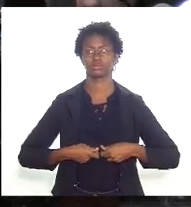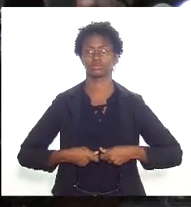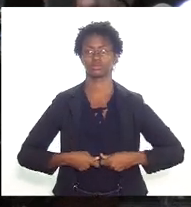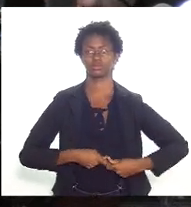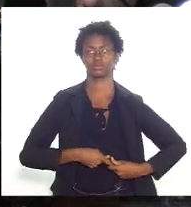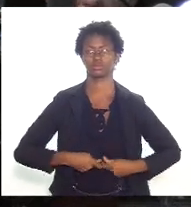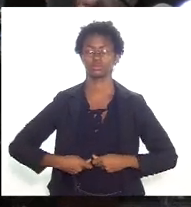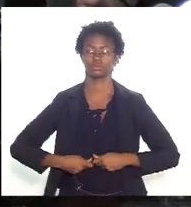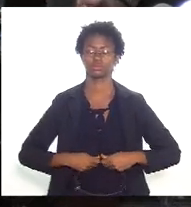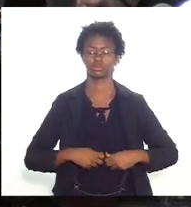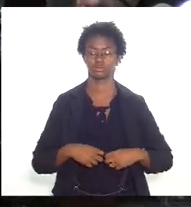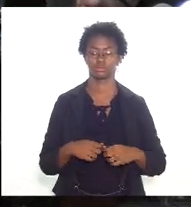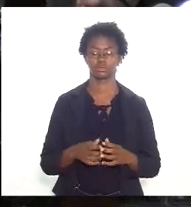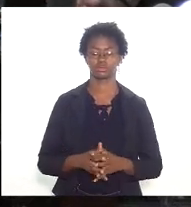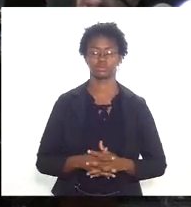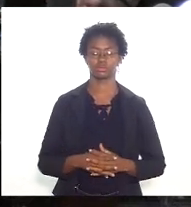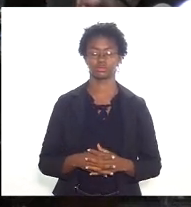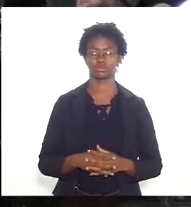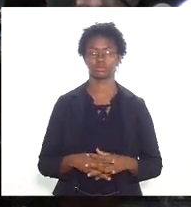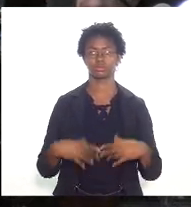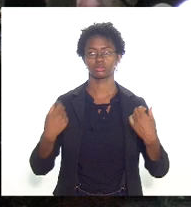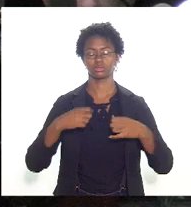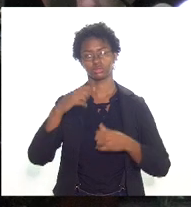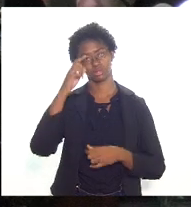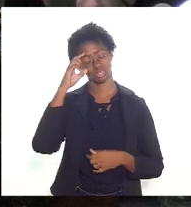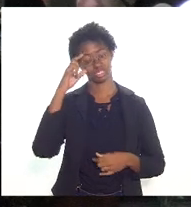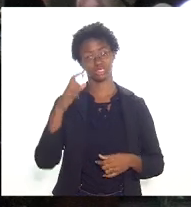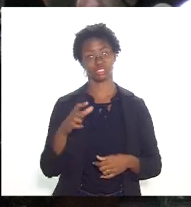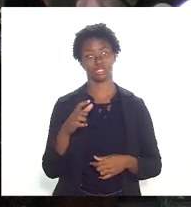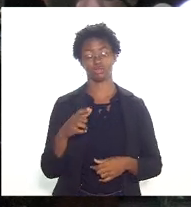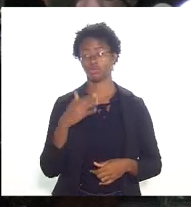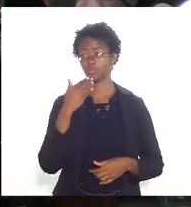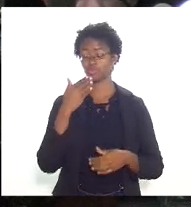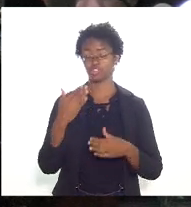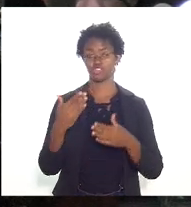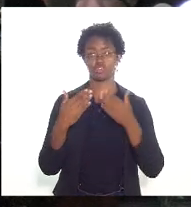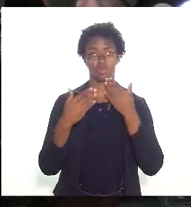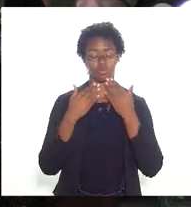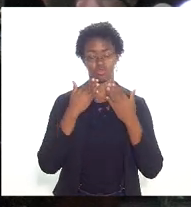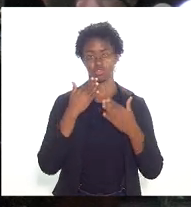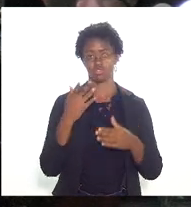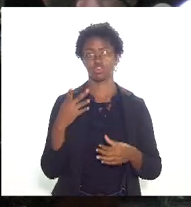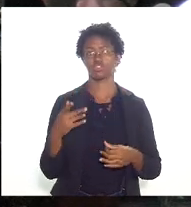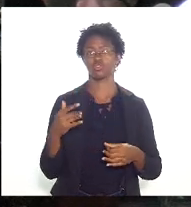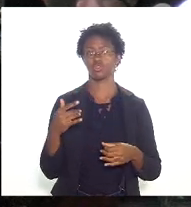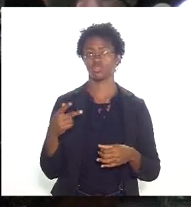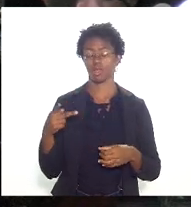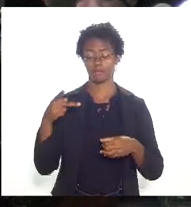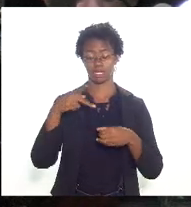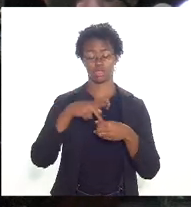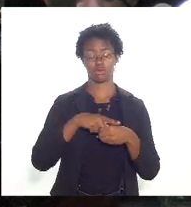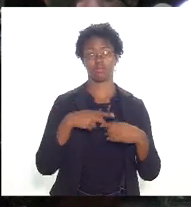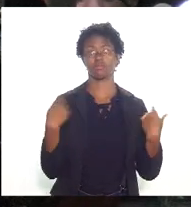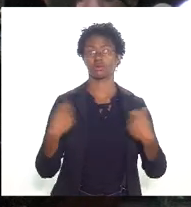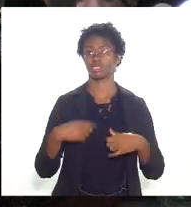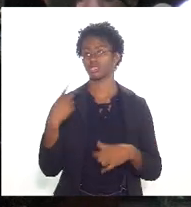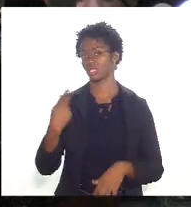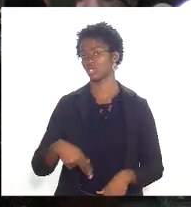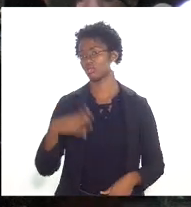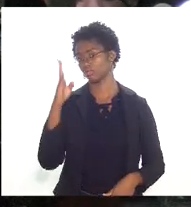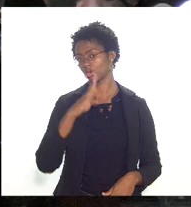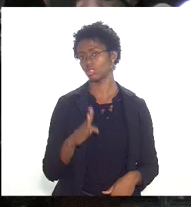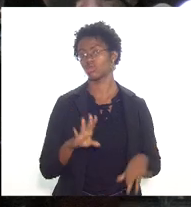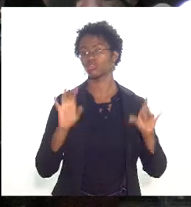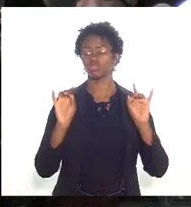e nós precisamos ter atenção as encomendas da Petrobras tem que ser feito aqui no Brasil especial no estado